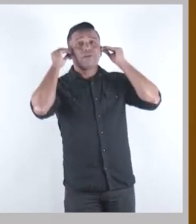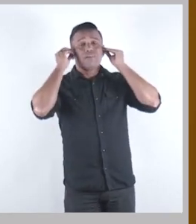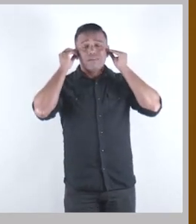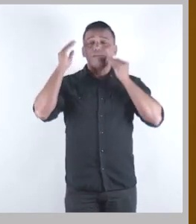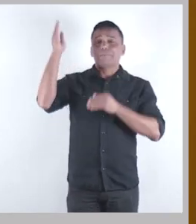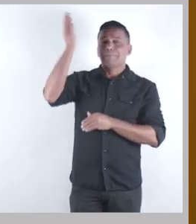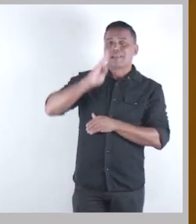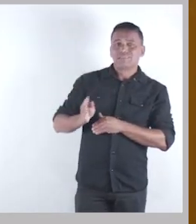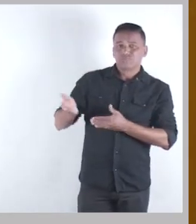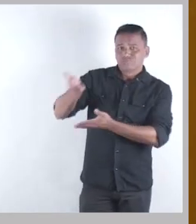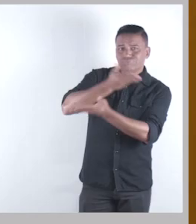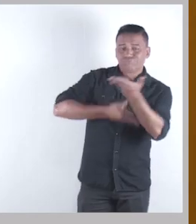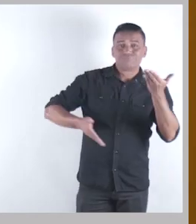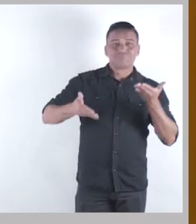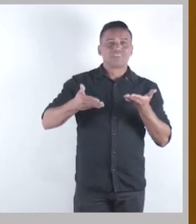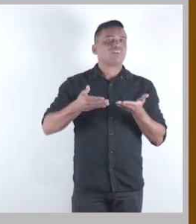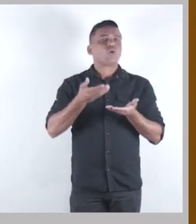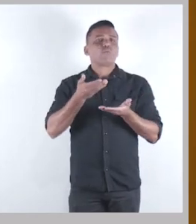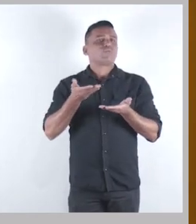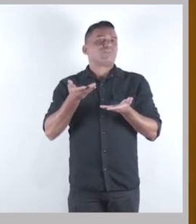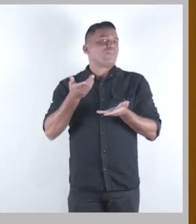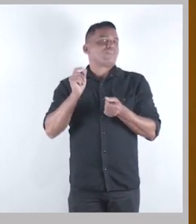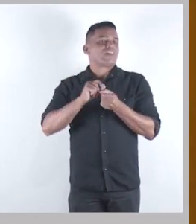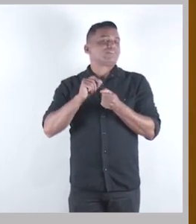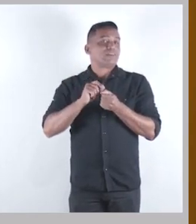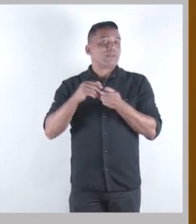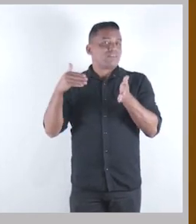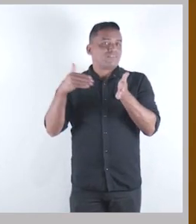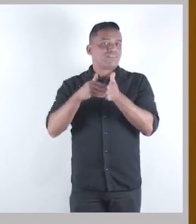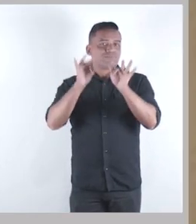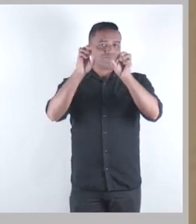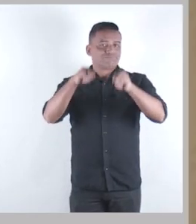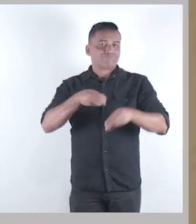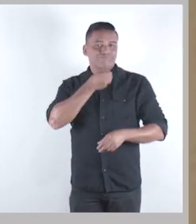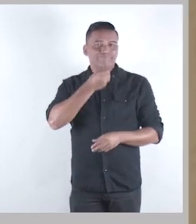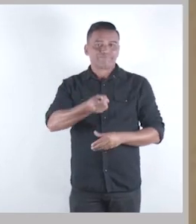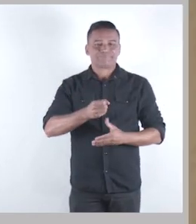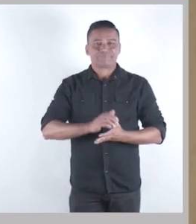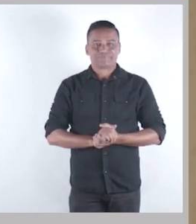gente encerrar a nossa conversa.